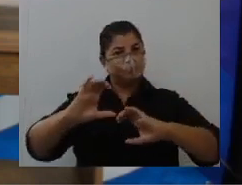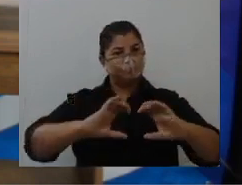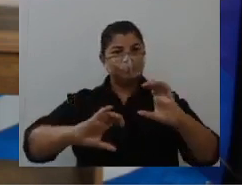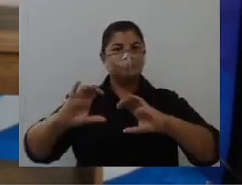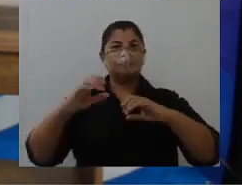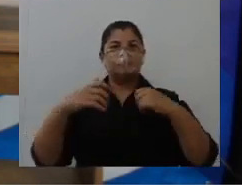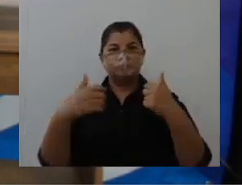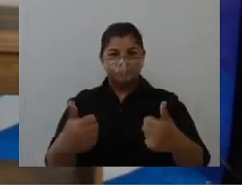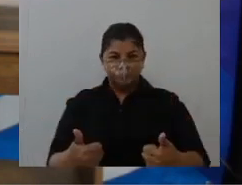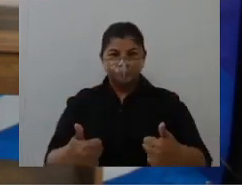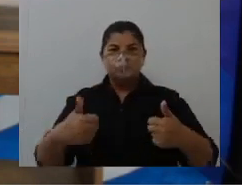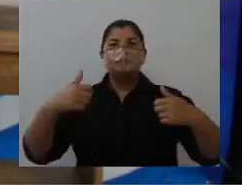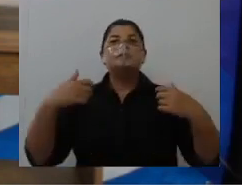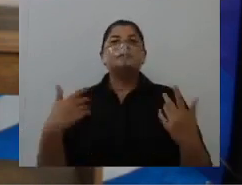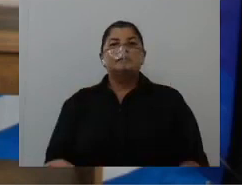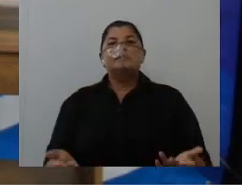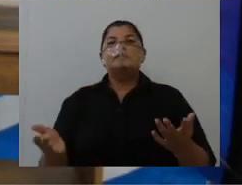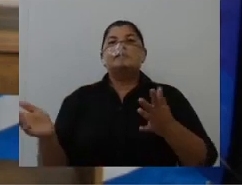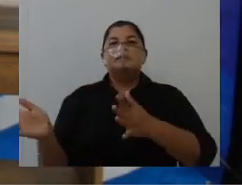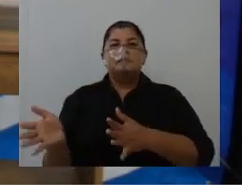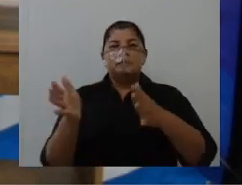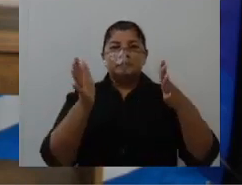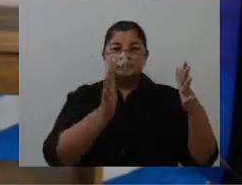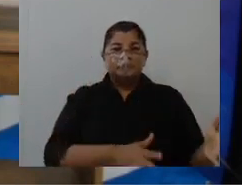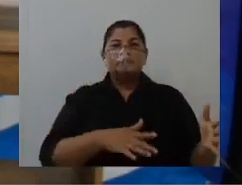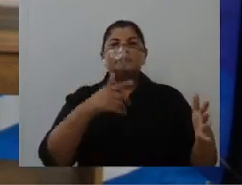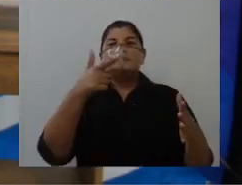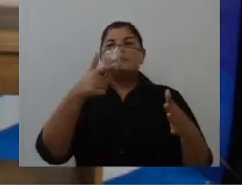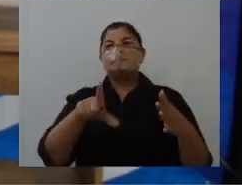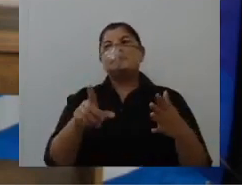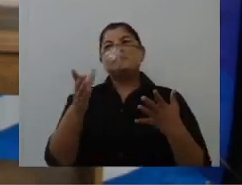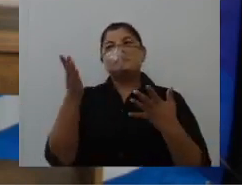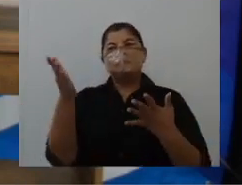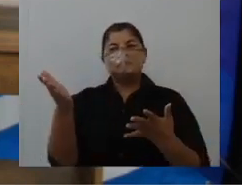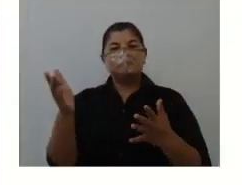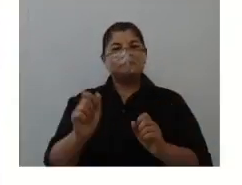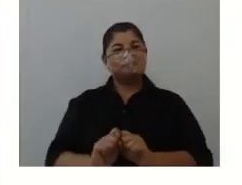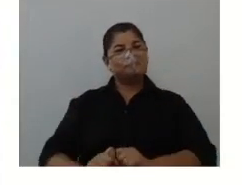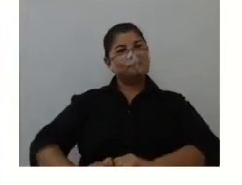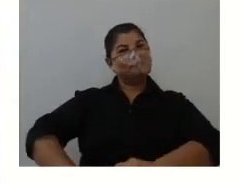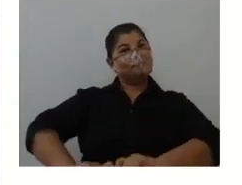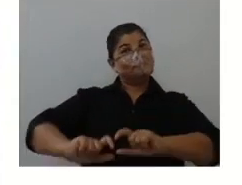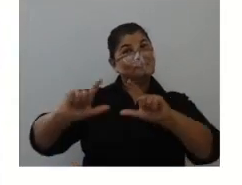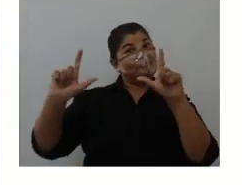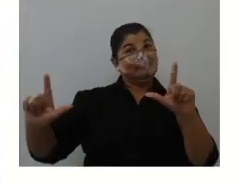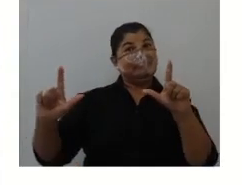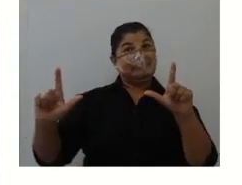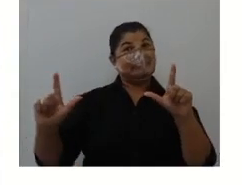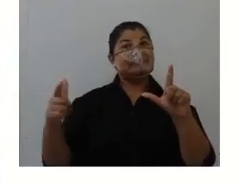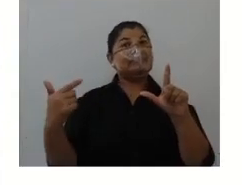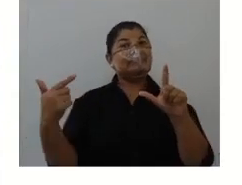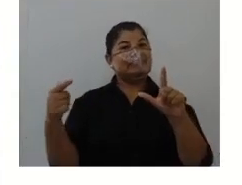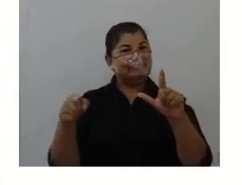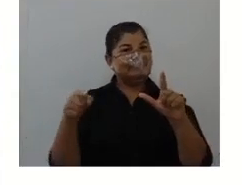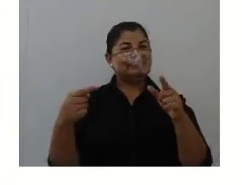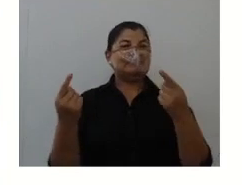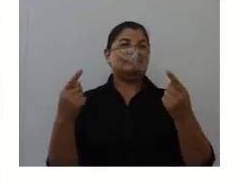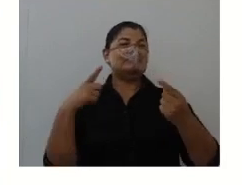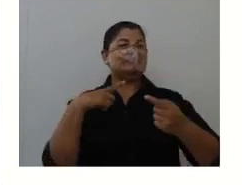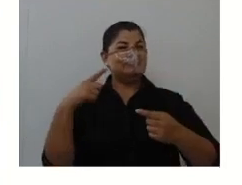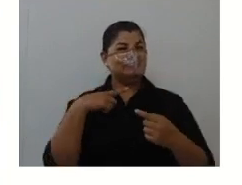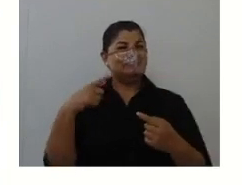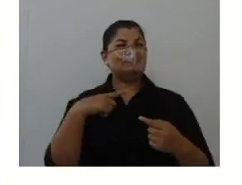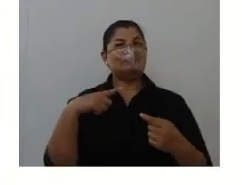comunicação, beleza? E aí, ó, mais um aqui, eita, enche a tela para eles. Essa aí, eita